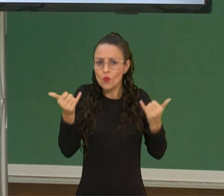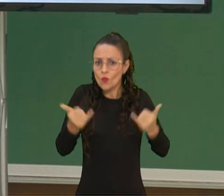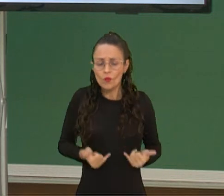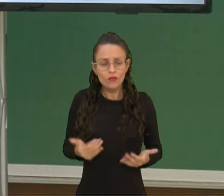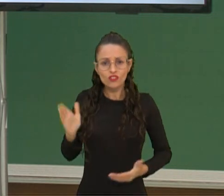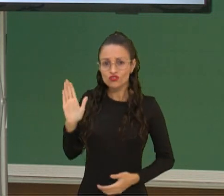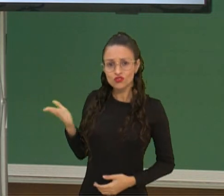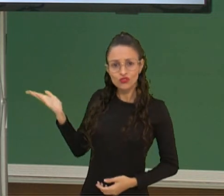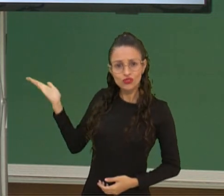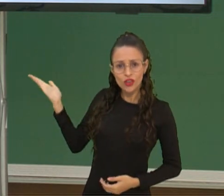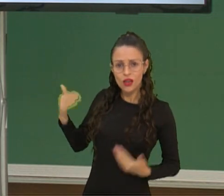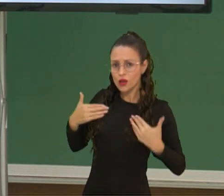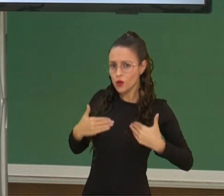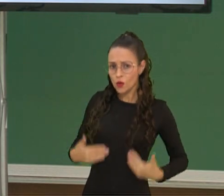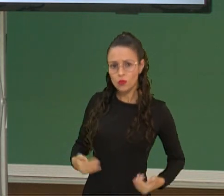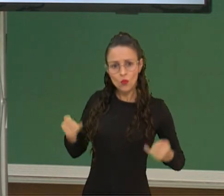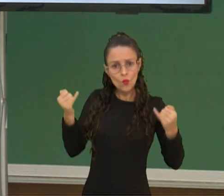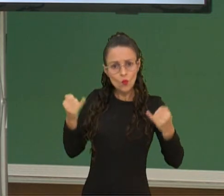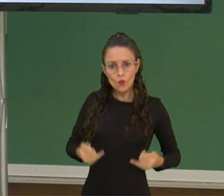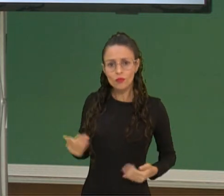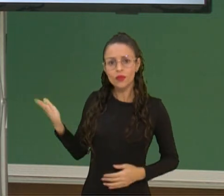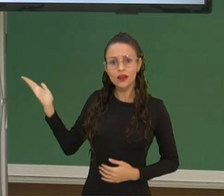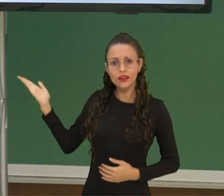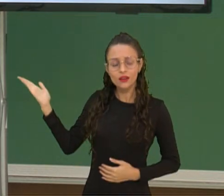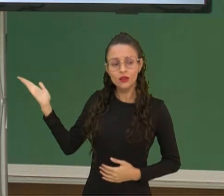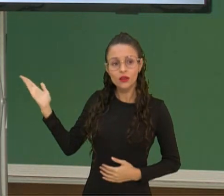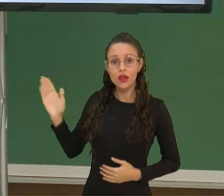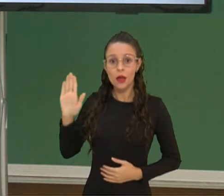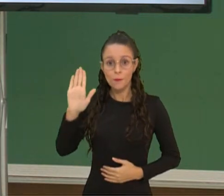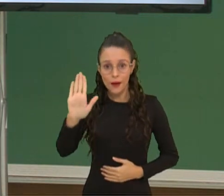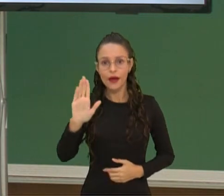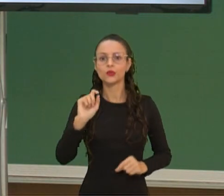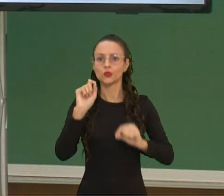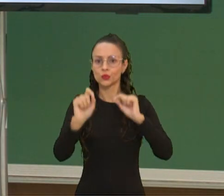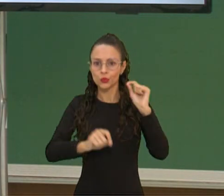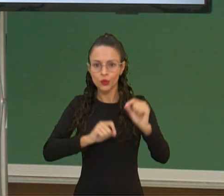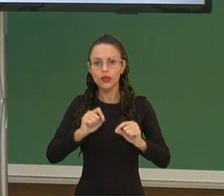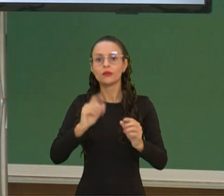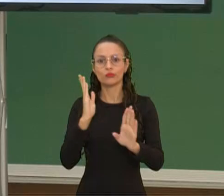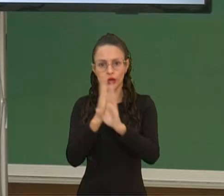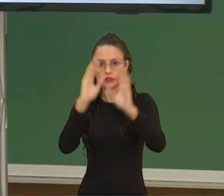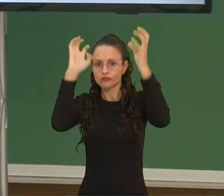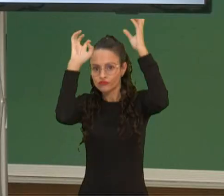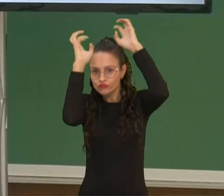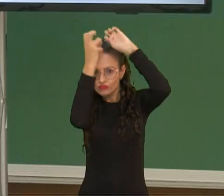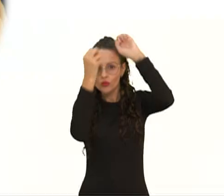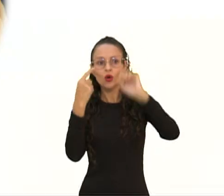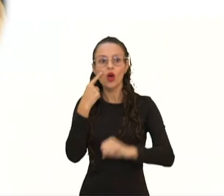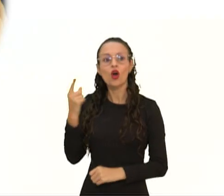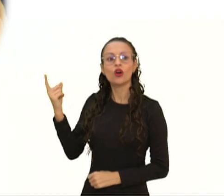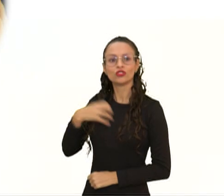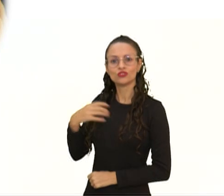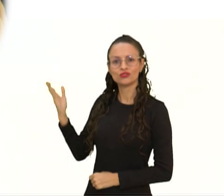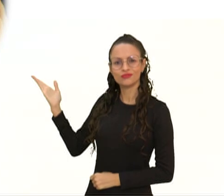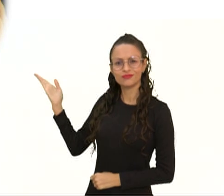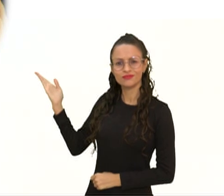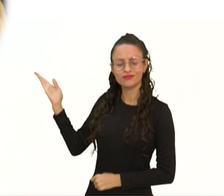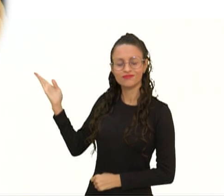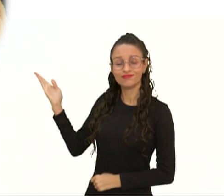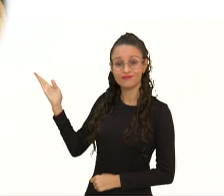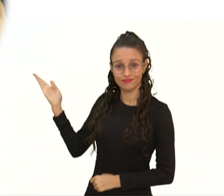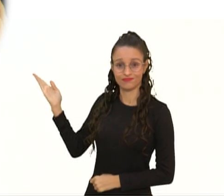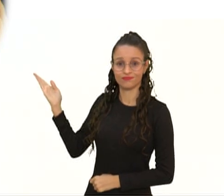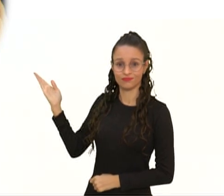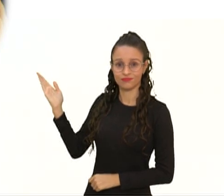tinha um corpo né magro de um tipo magro mas por necessidade né olha só como ela fica tá então